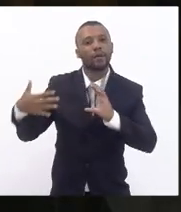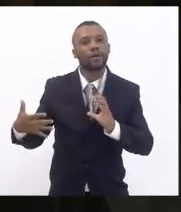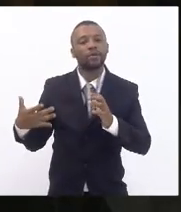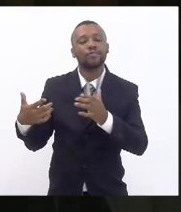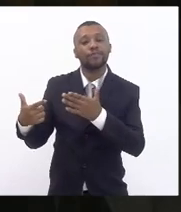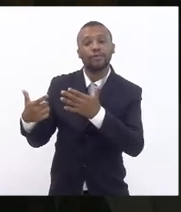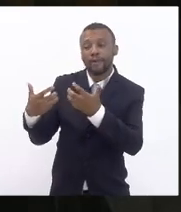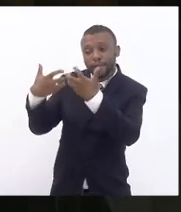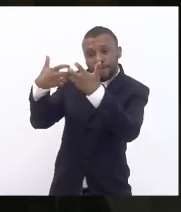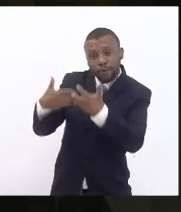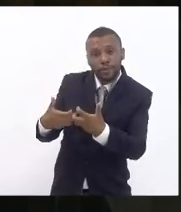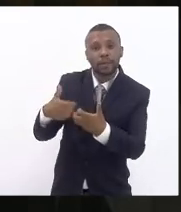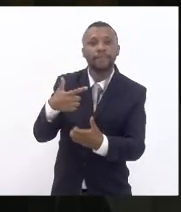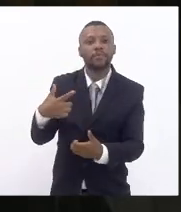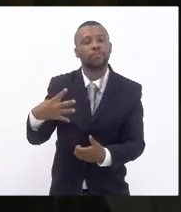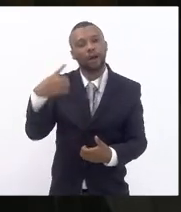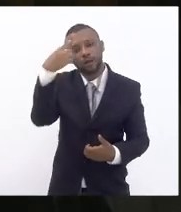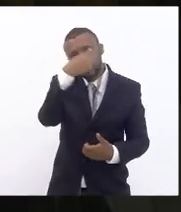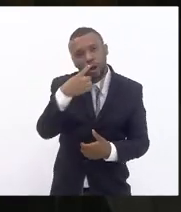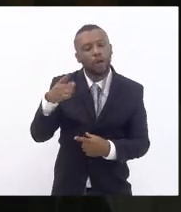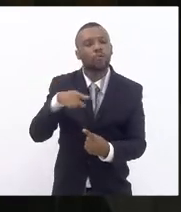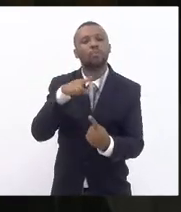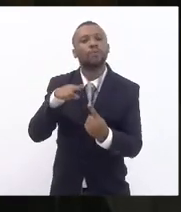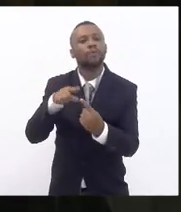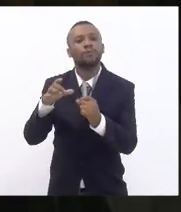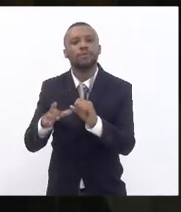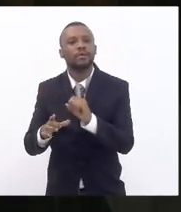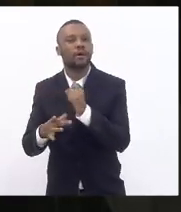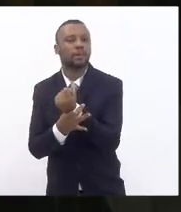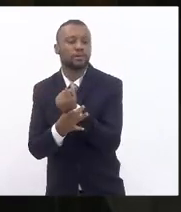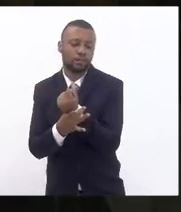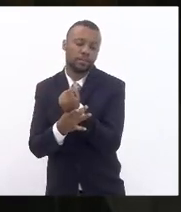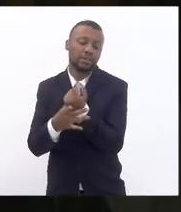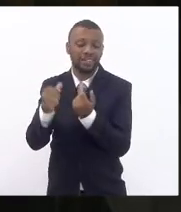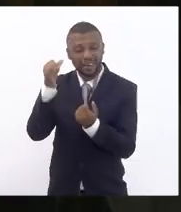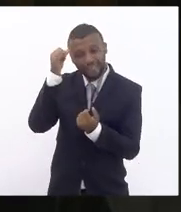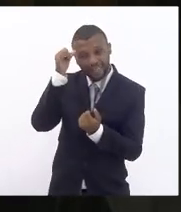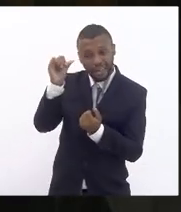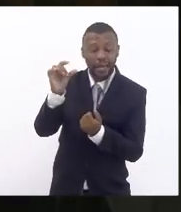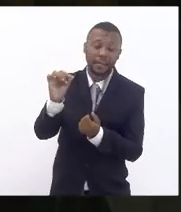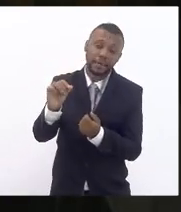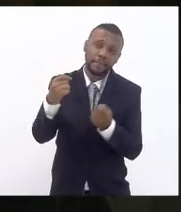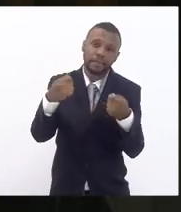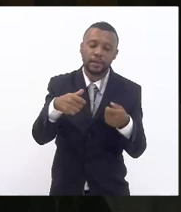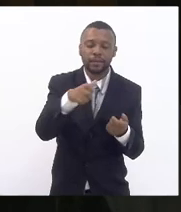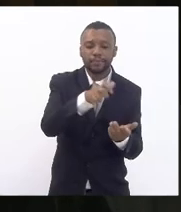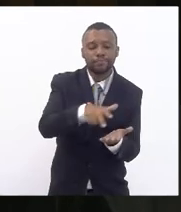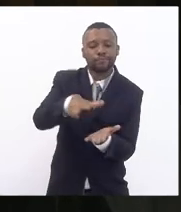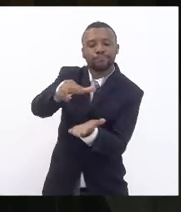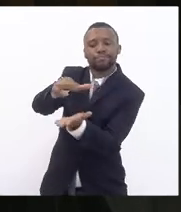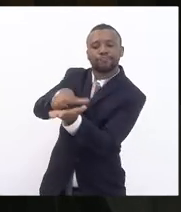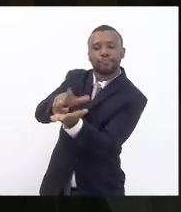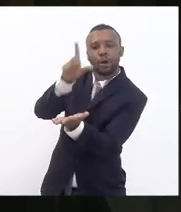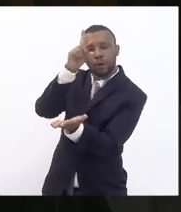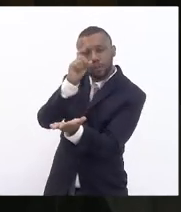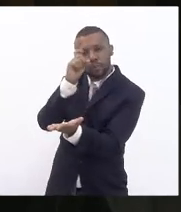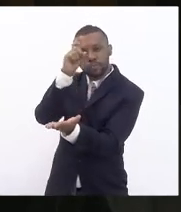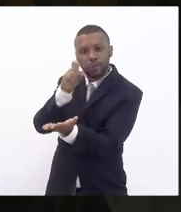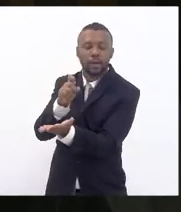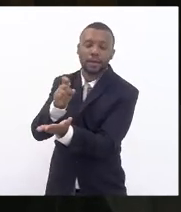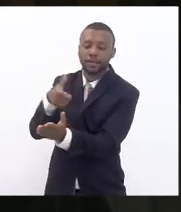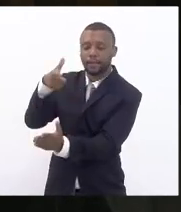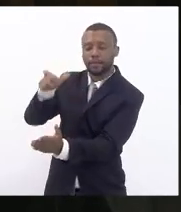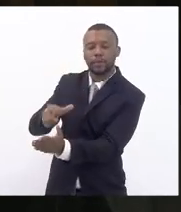para garantir esse acolhimento e evitar, inclusive, que haja necessidade de hospitalização dessa pessoa que está enfrentando essa